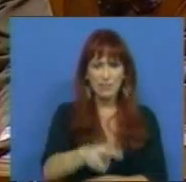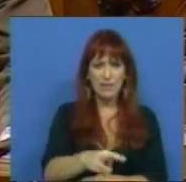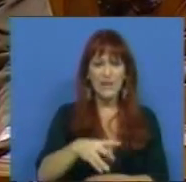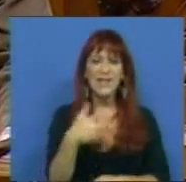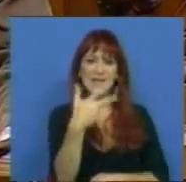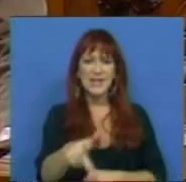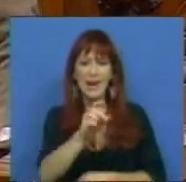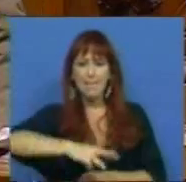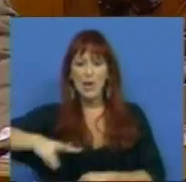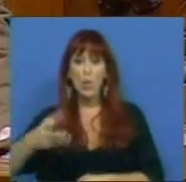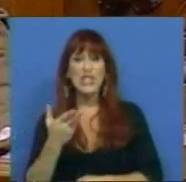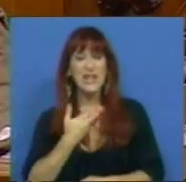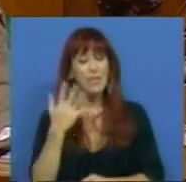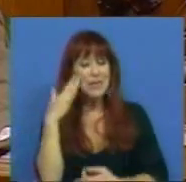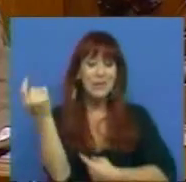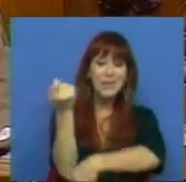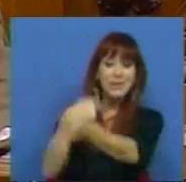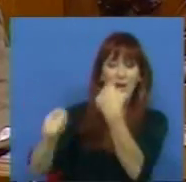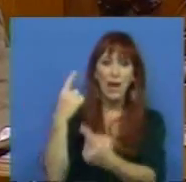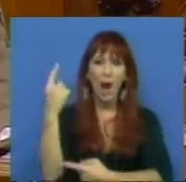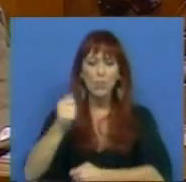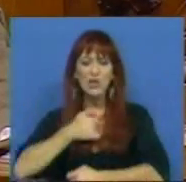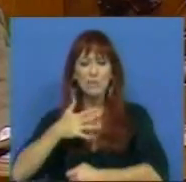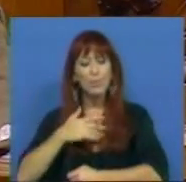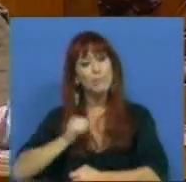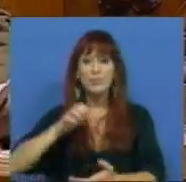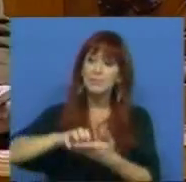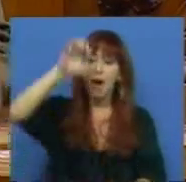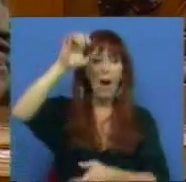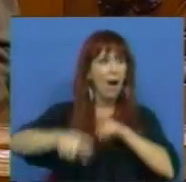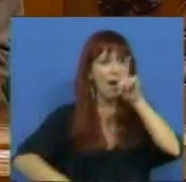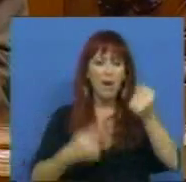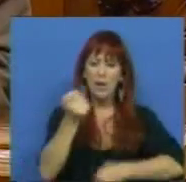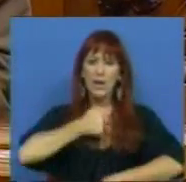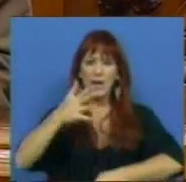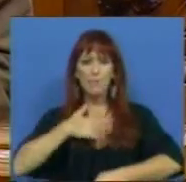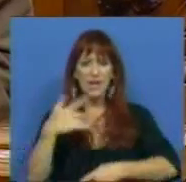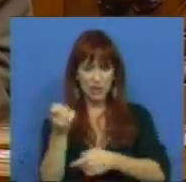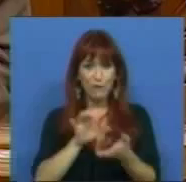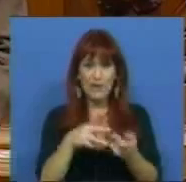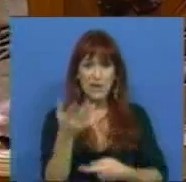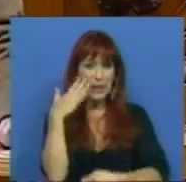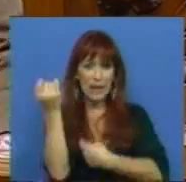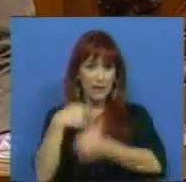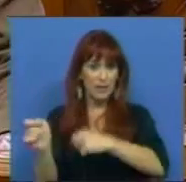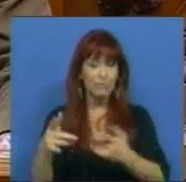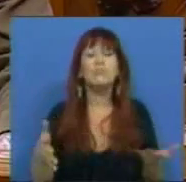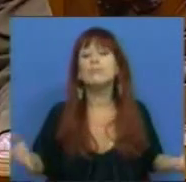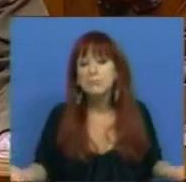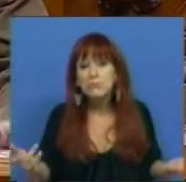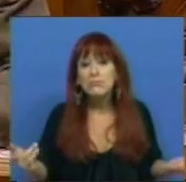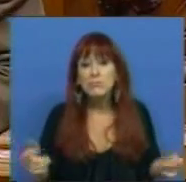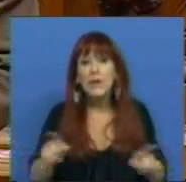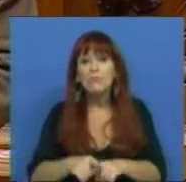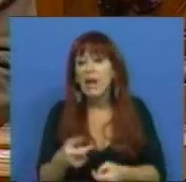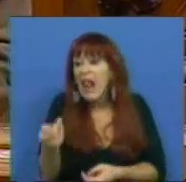euros de dívida para tentar vender algumas propriedades imobiliárias e empresas financeiras. O resto é